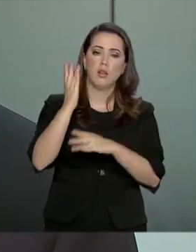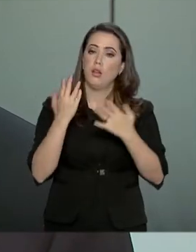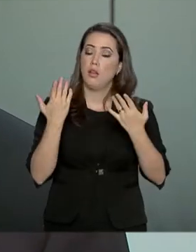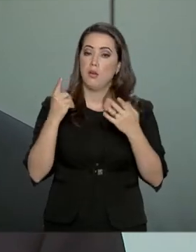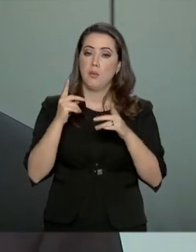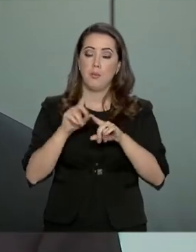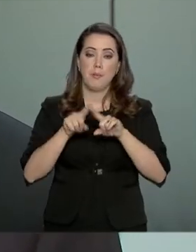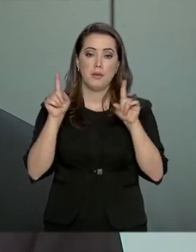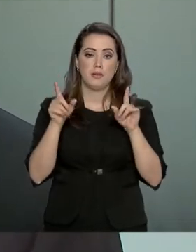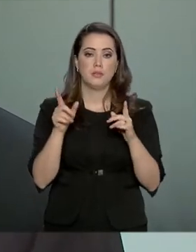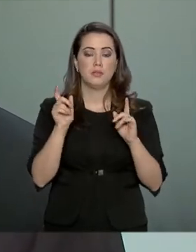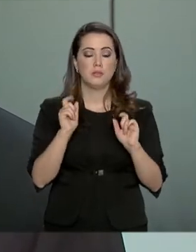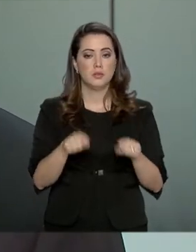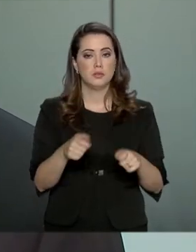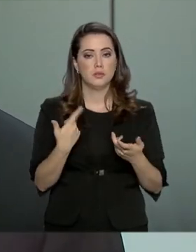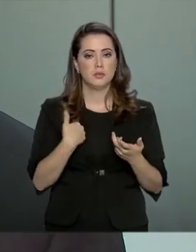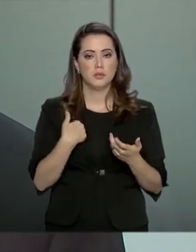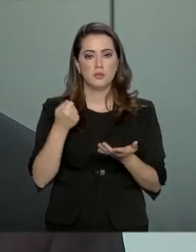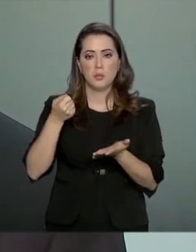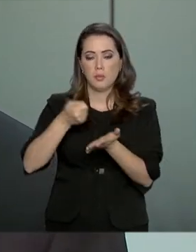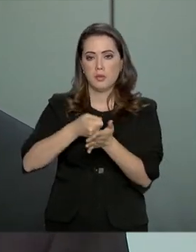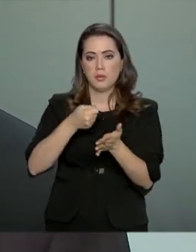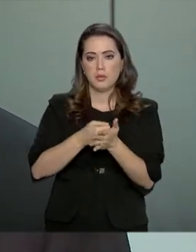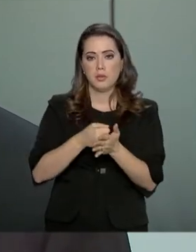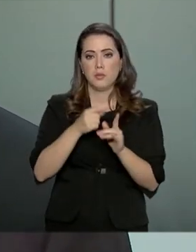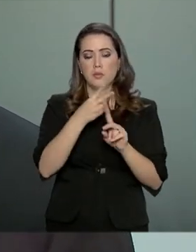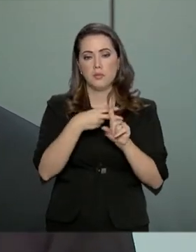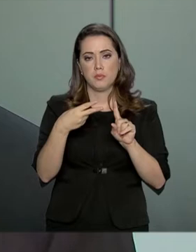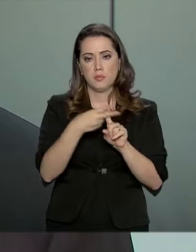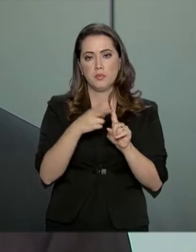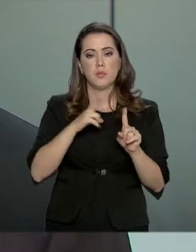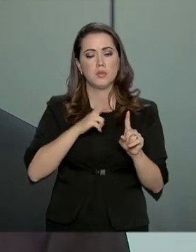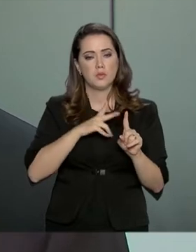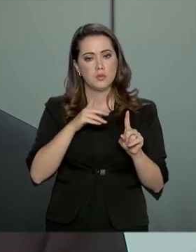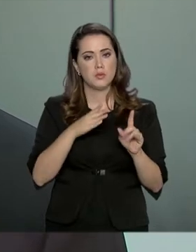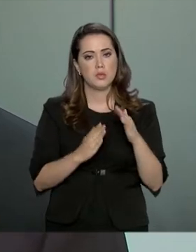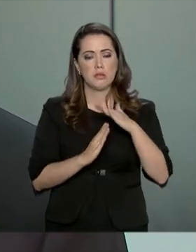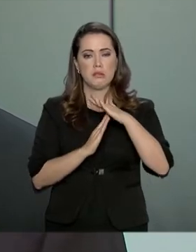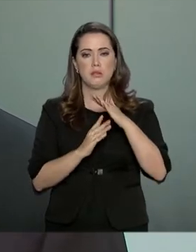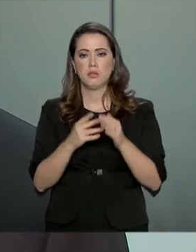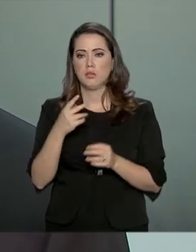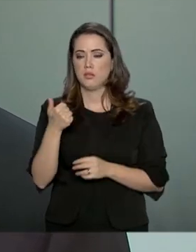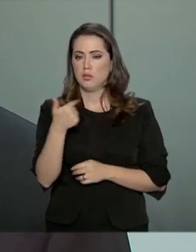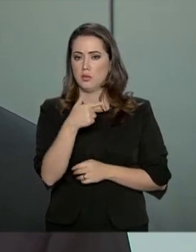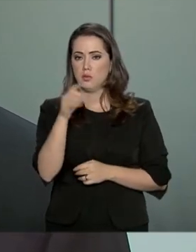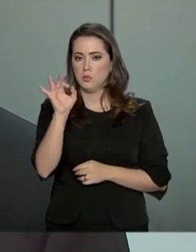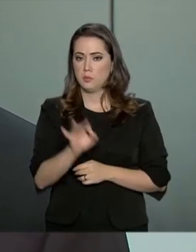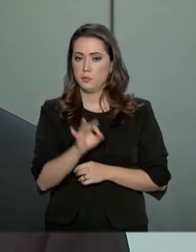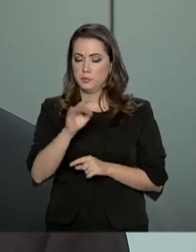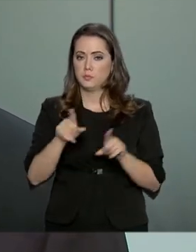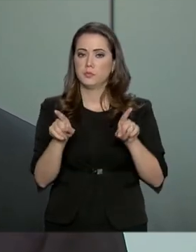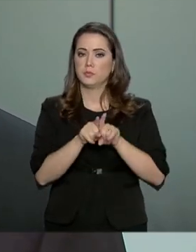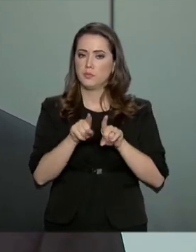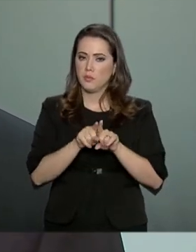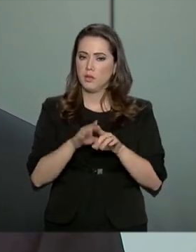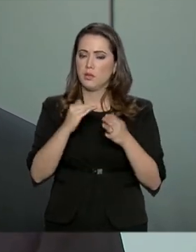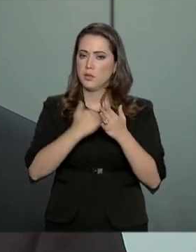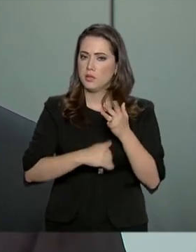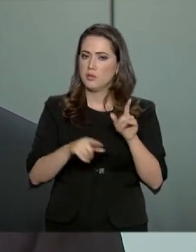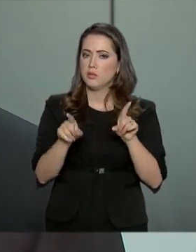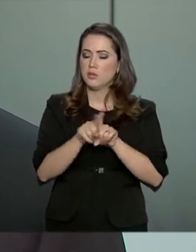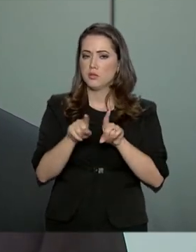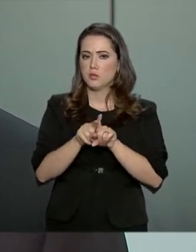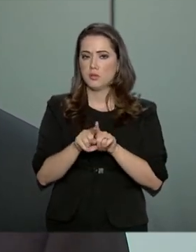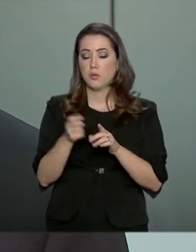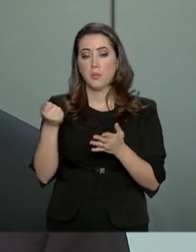contribuição é de previdência privada essa limite de 12% além de deduzir também